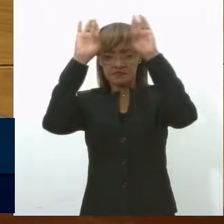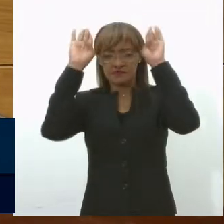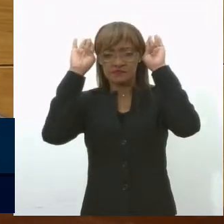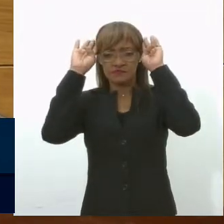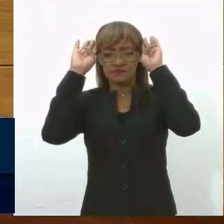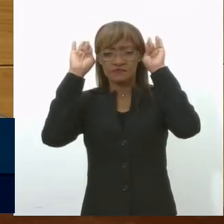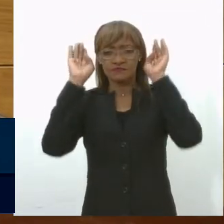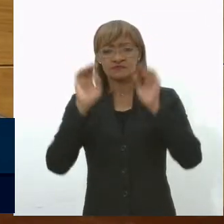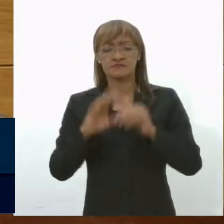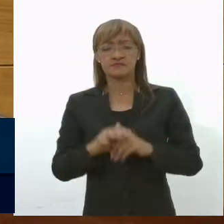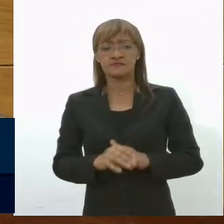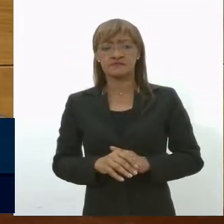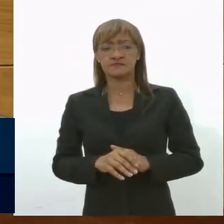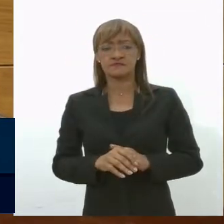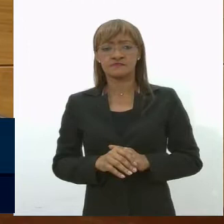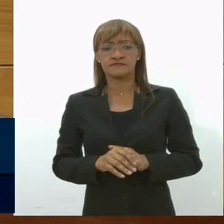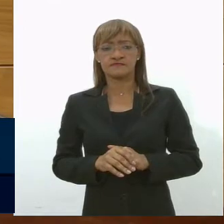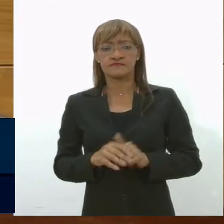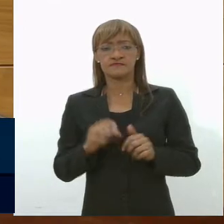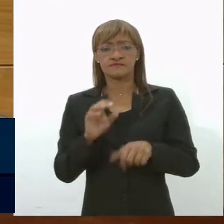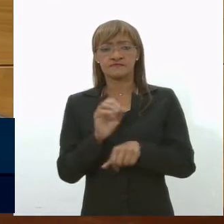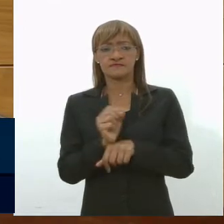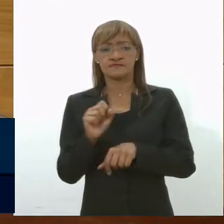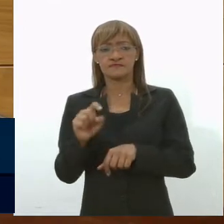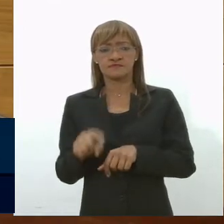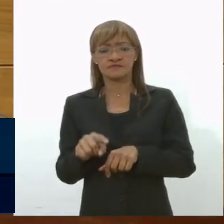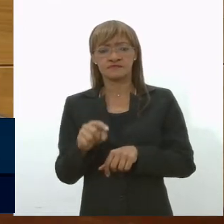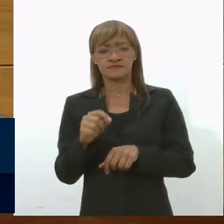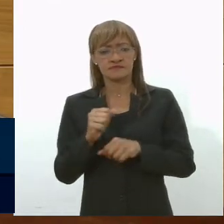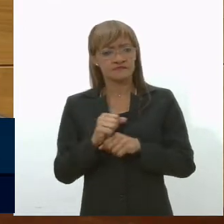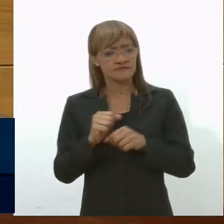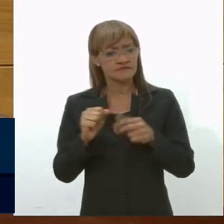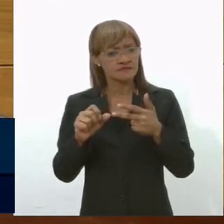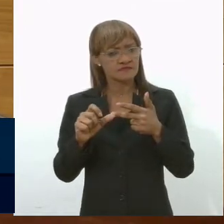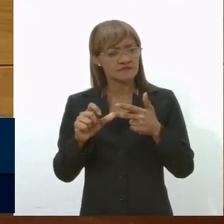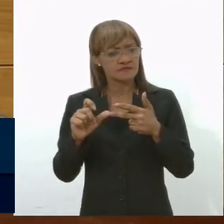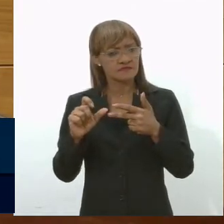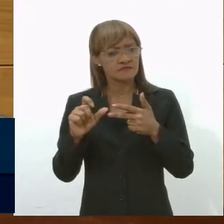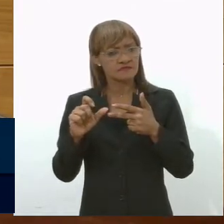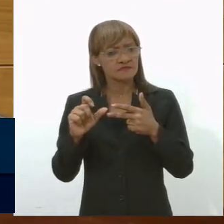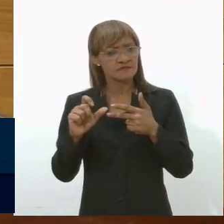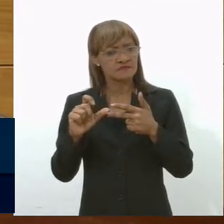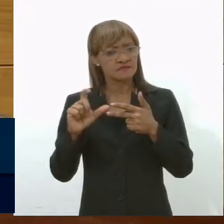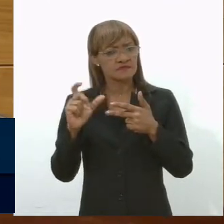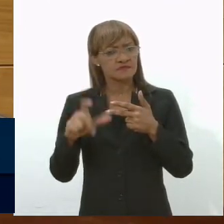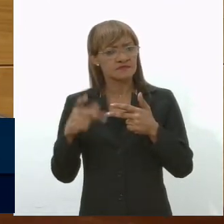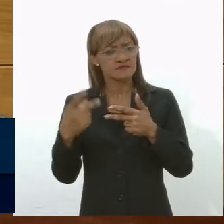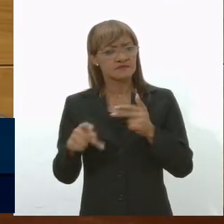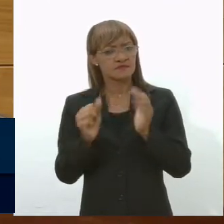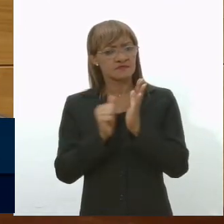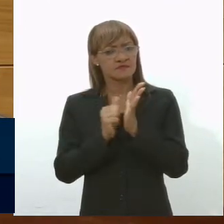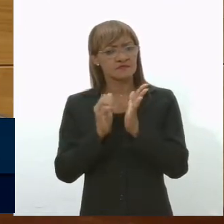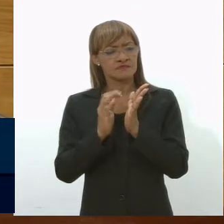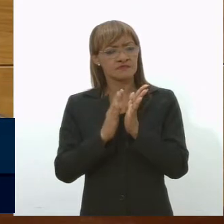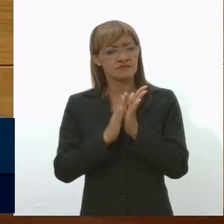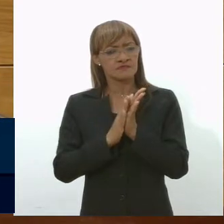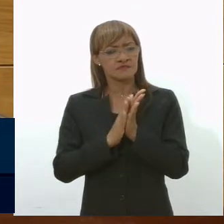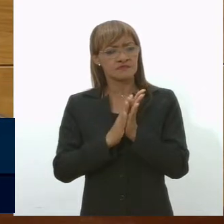o Estado de Sergipe autoriza o Poder Executivo a aplicar multa administrativa a quem impedir, incomodar,